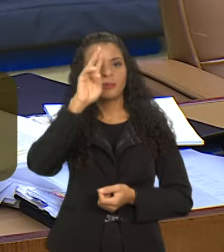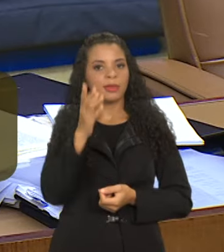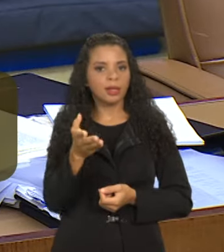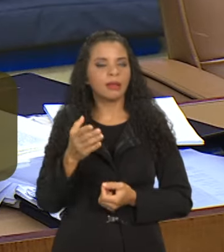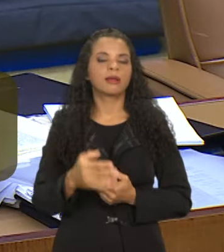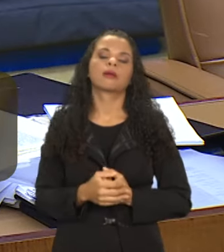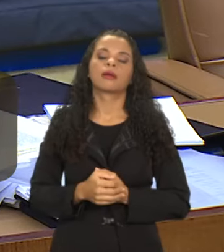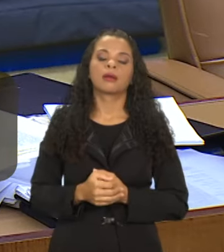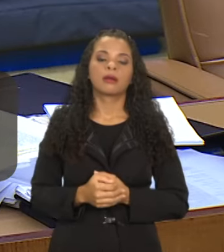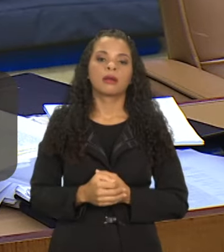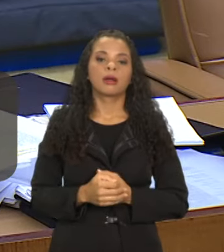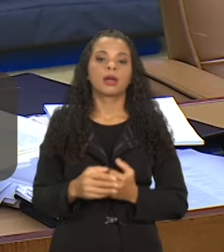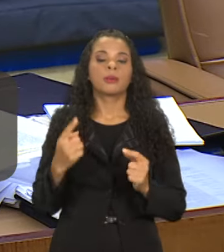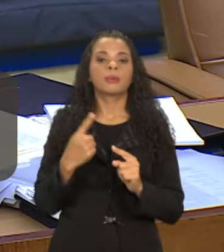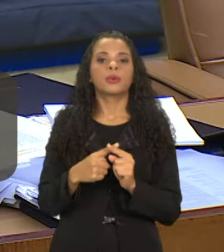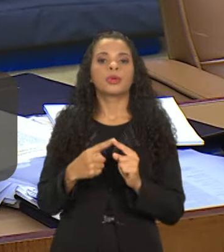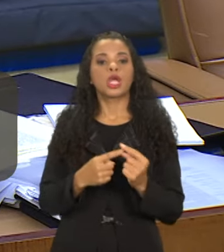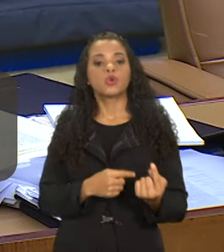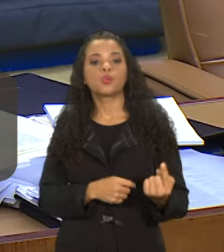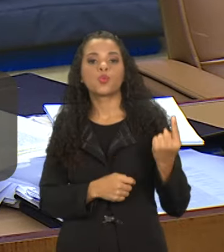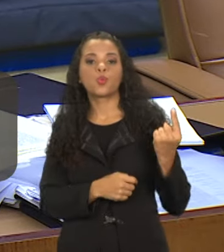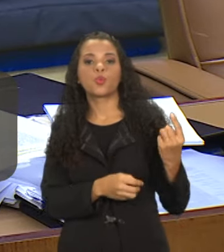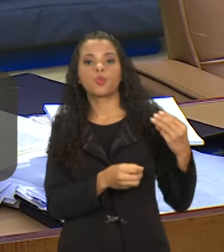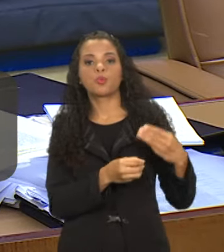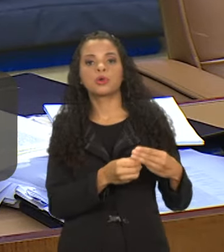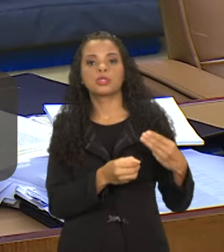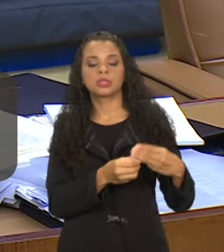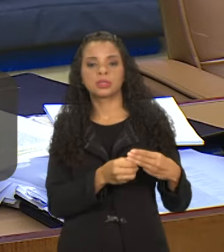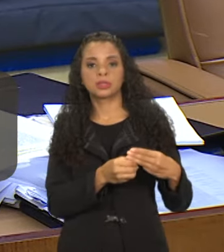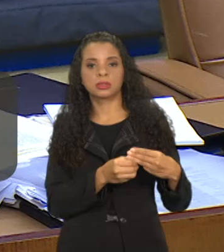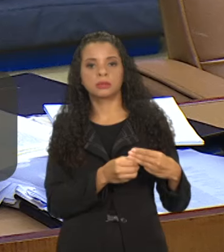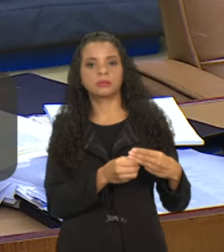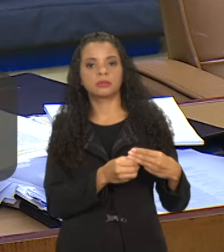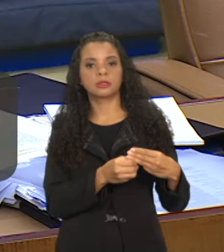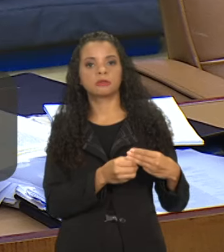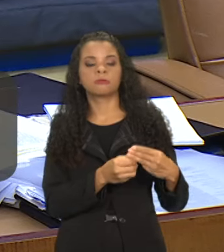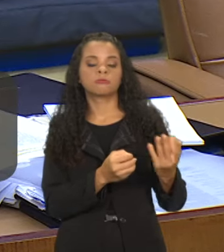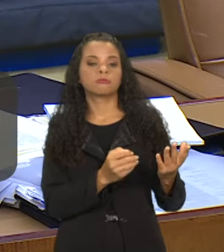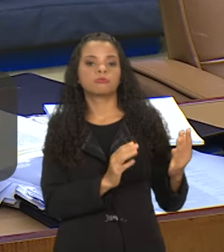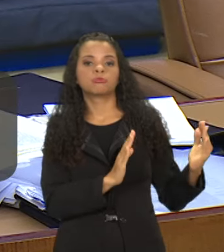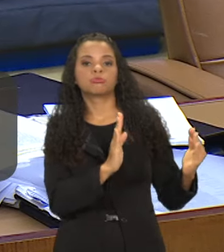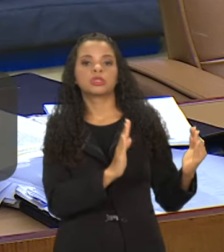um determinado município, num determinado momento de pandemia,